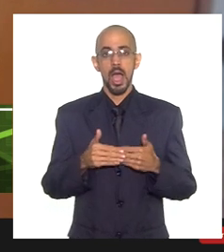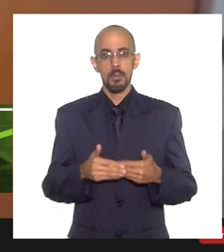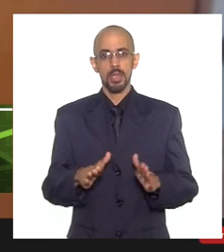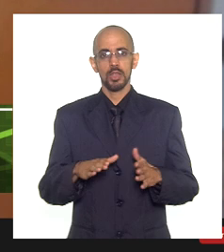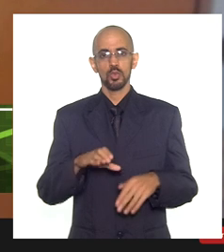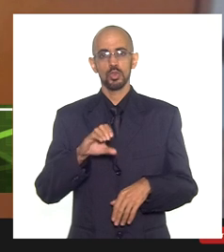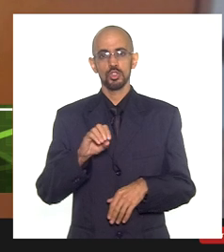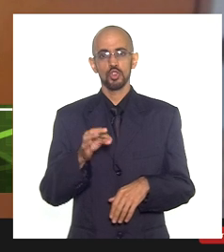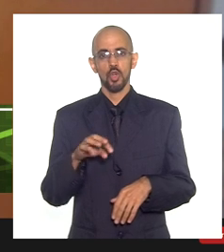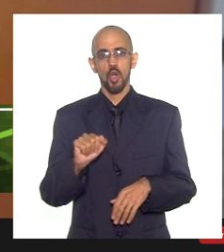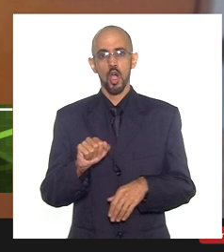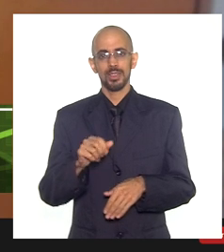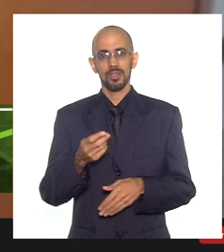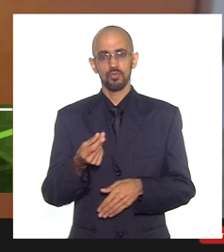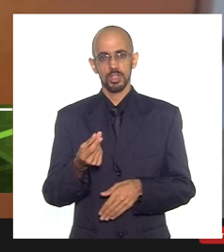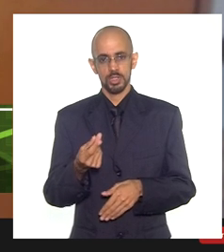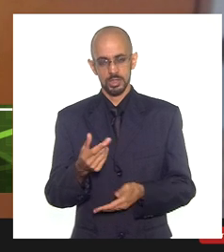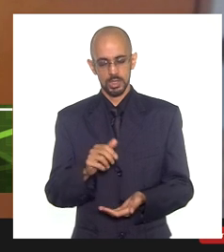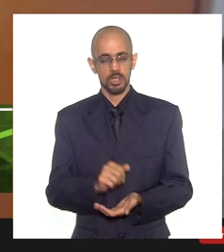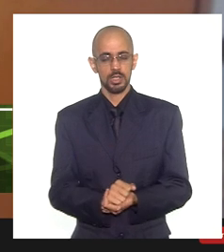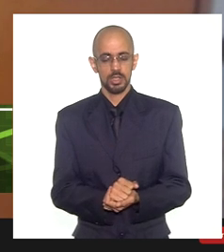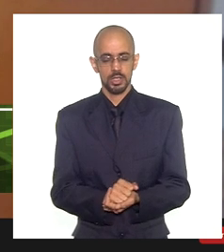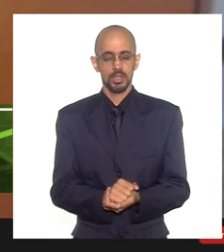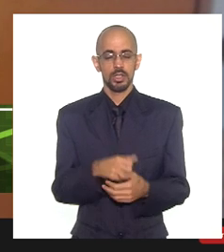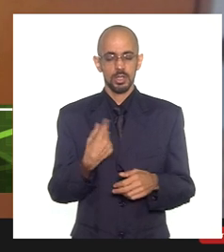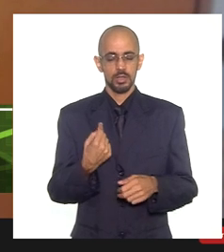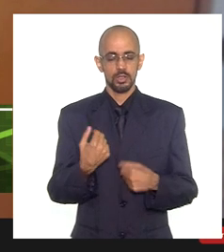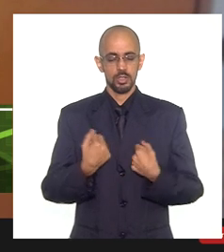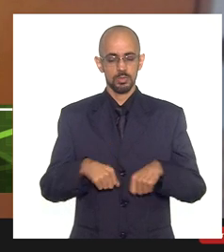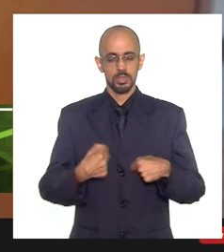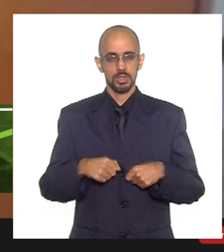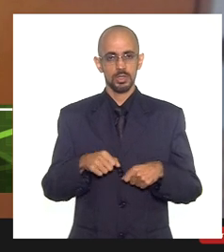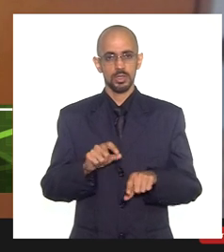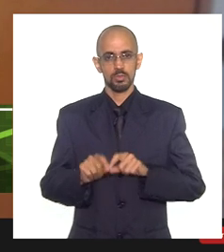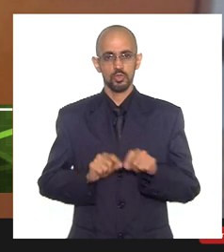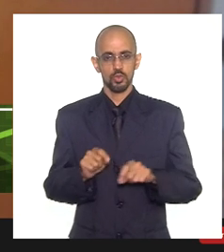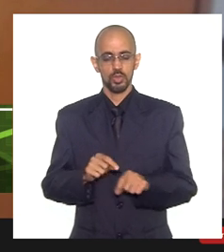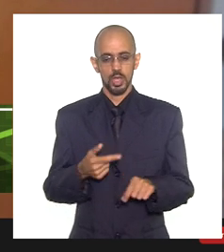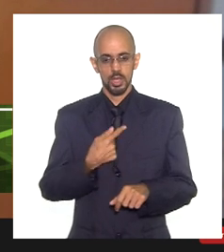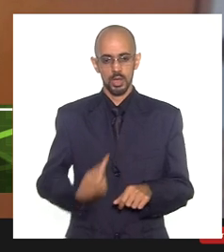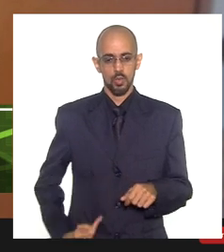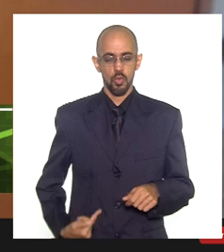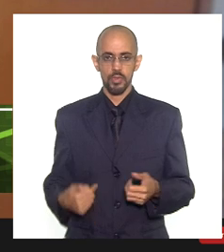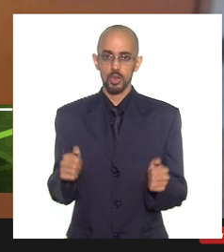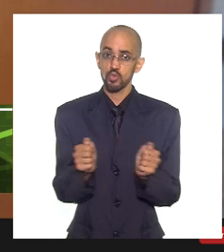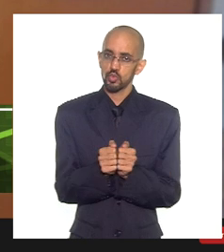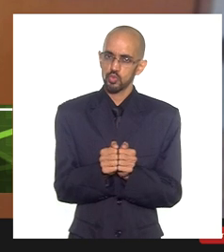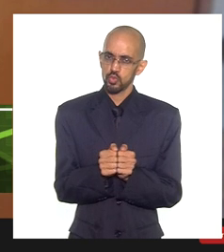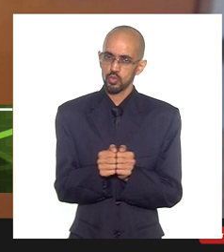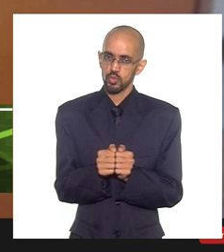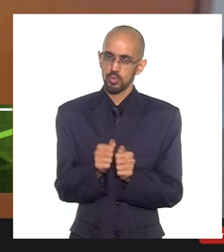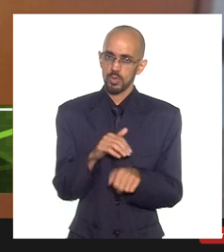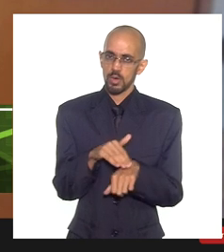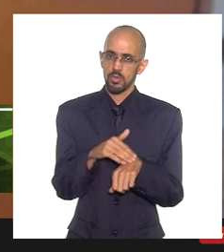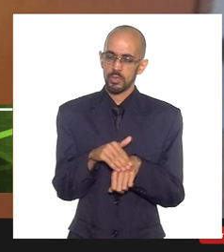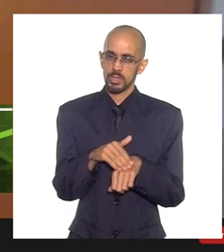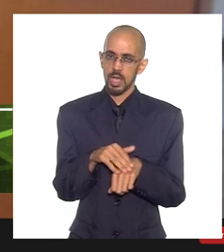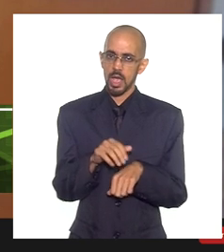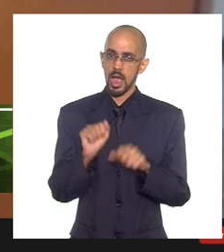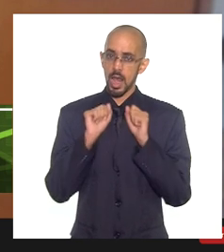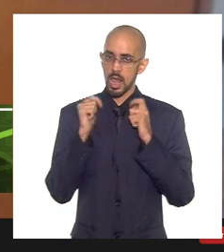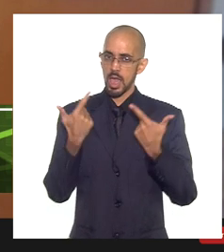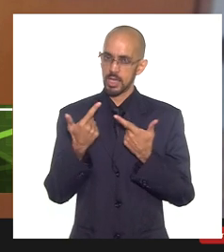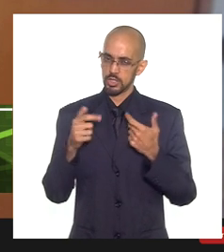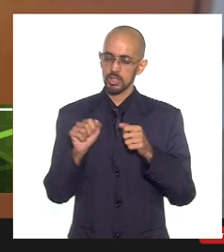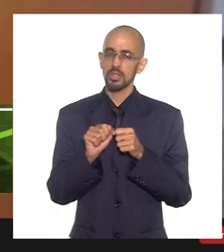cota financeira é preciso trazer o governo para essa discussão a LERJ tem cumprido seu papel